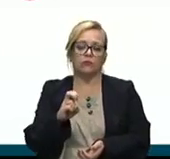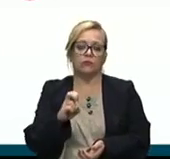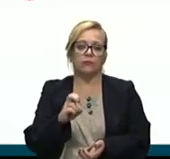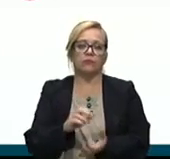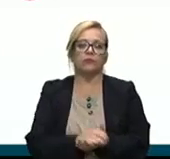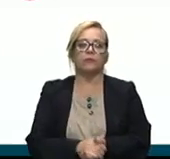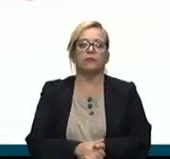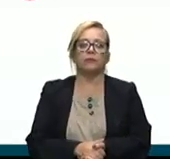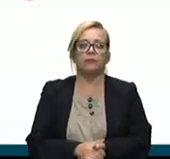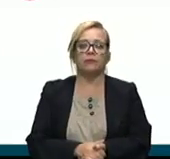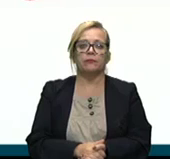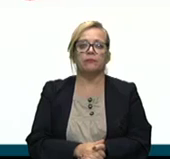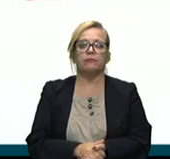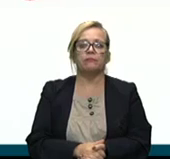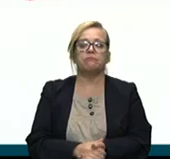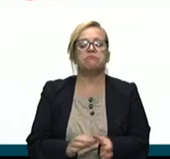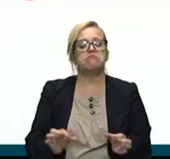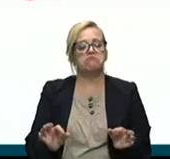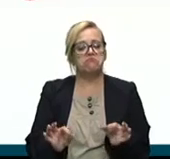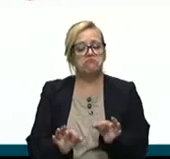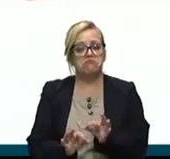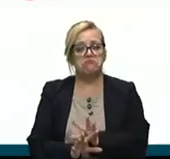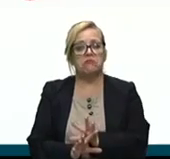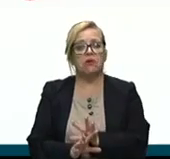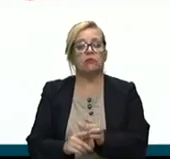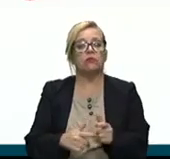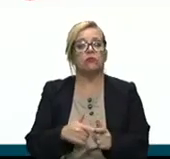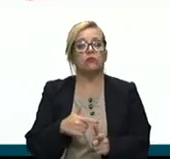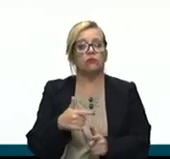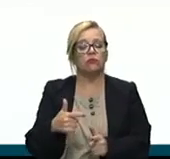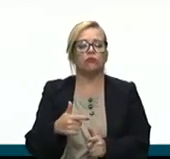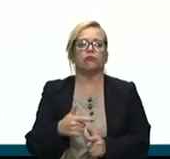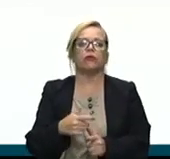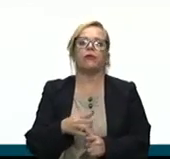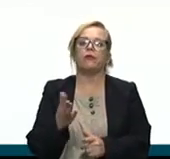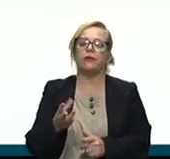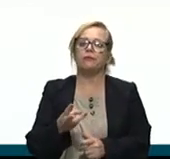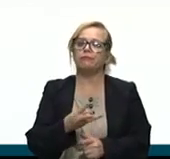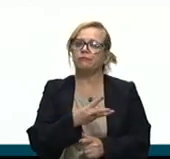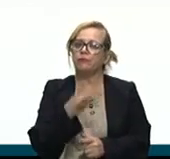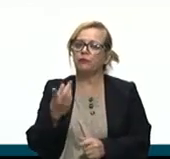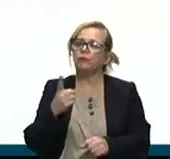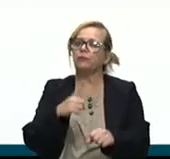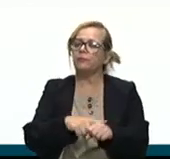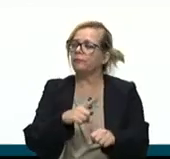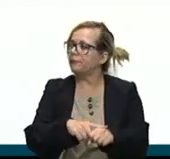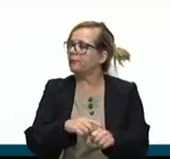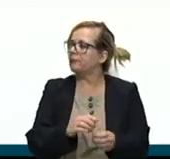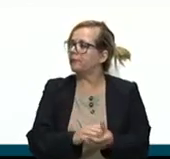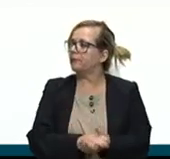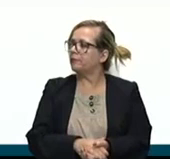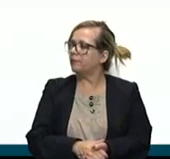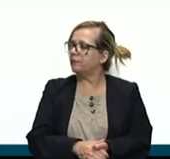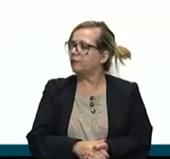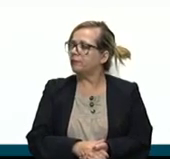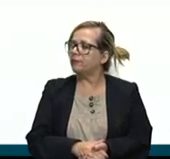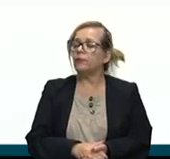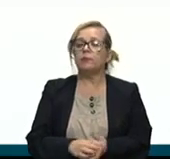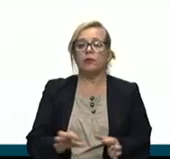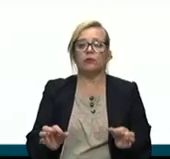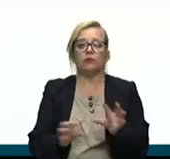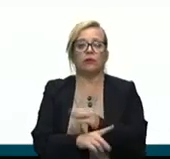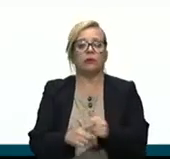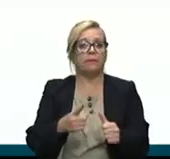142,5. Fizemos a primeira parte, a segunda, vamos para a terceira. O que consiste a terceira parte? Você pega o resultado